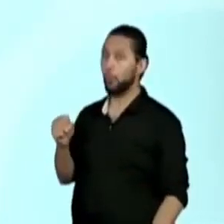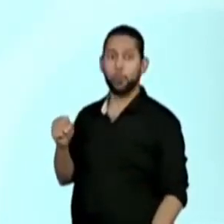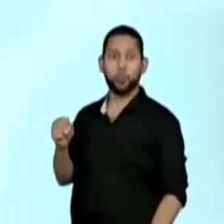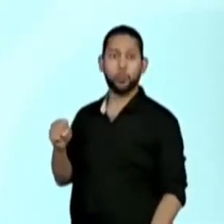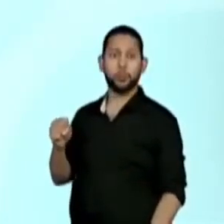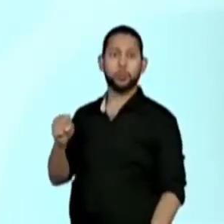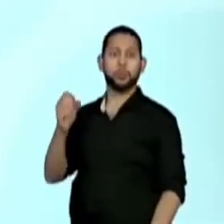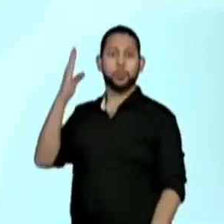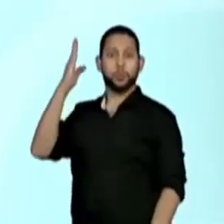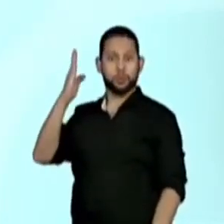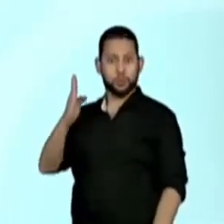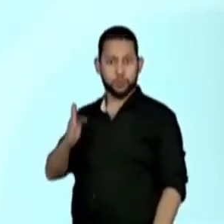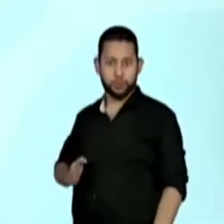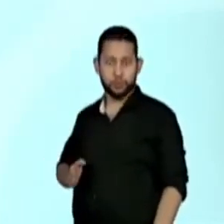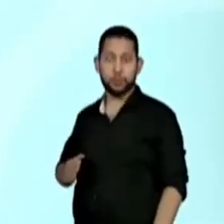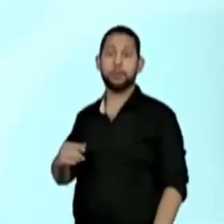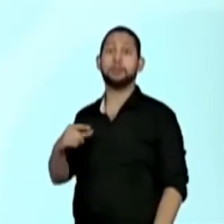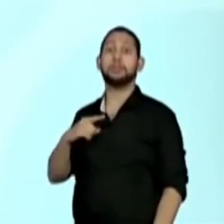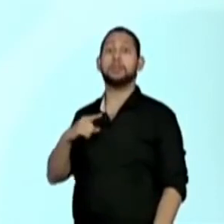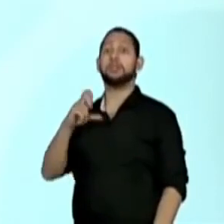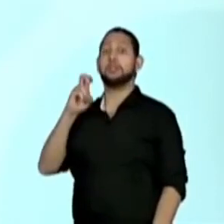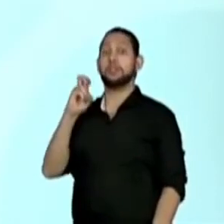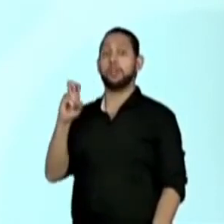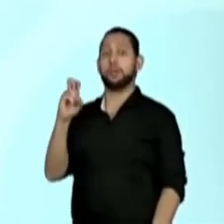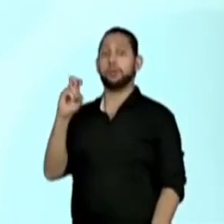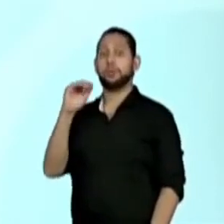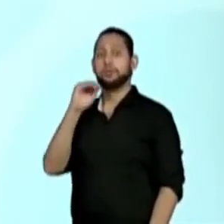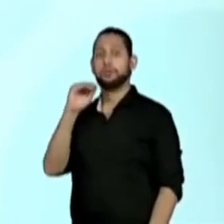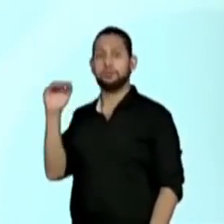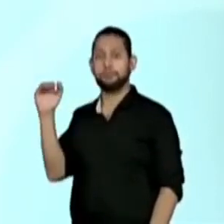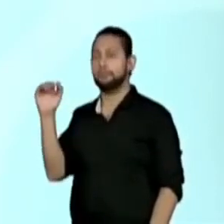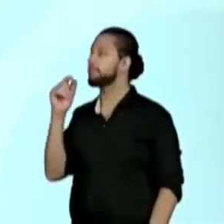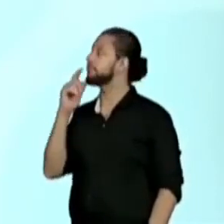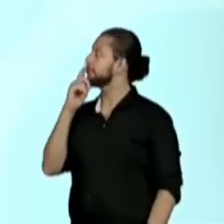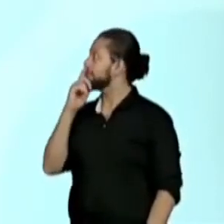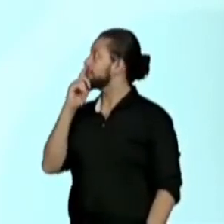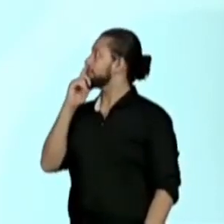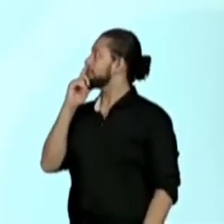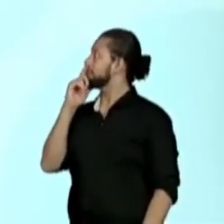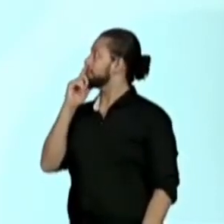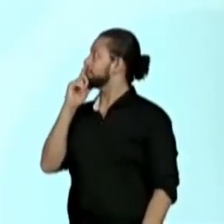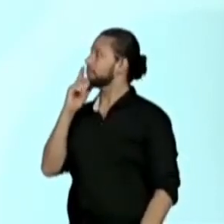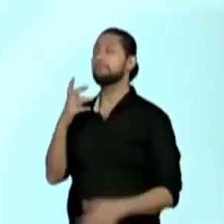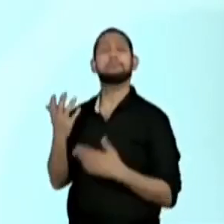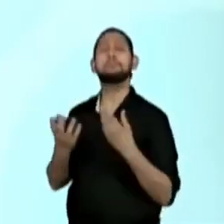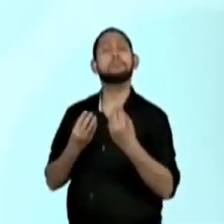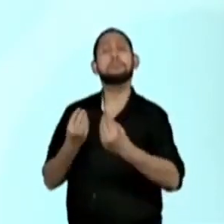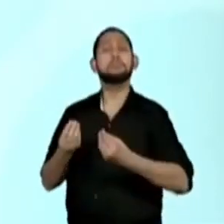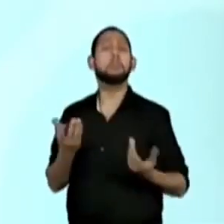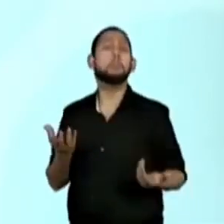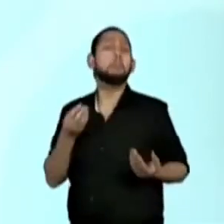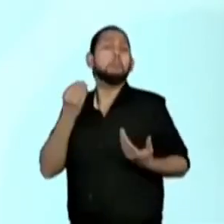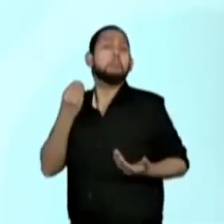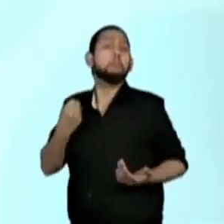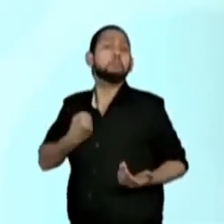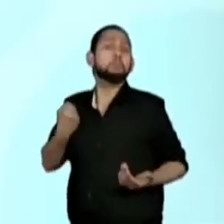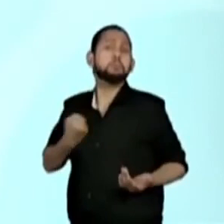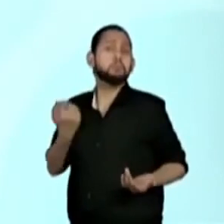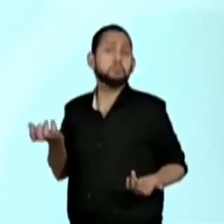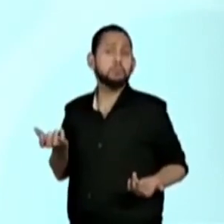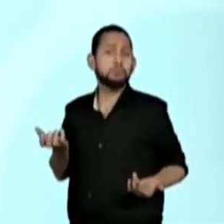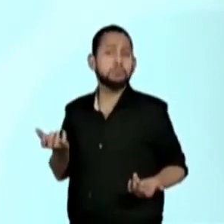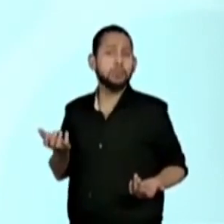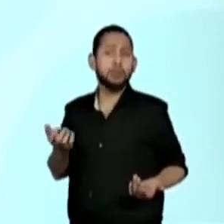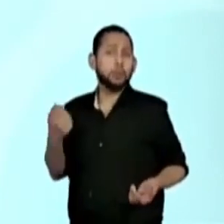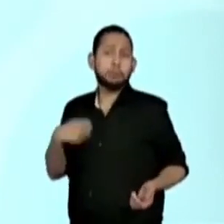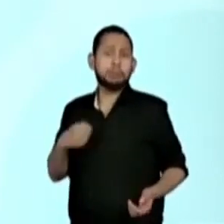o número C na horizontal tá bom professora entendi mas que que a gente faz com esse número já que não é para contar de